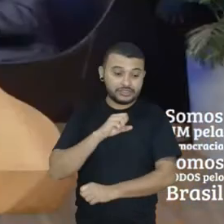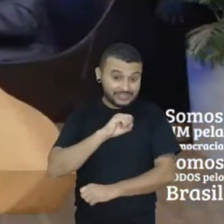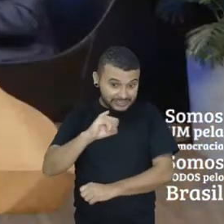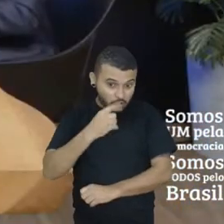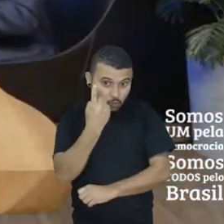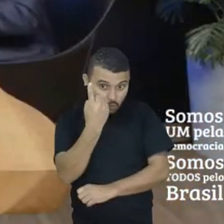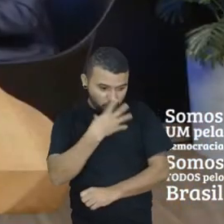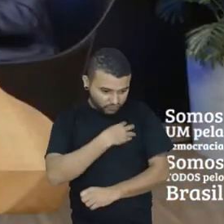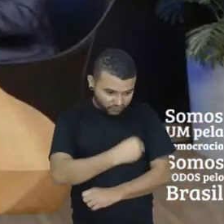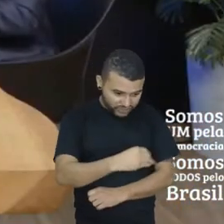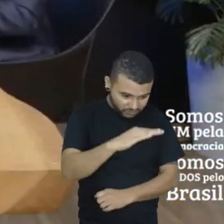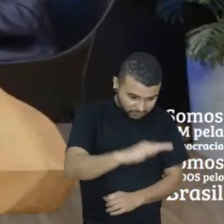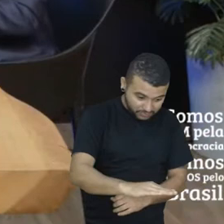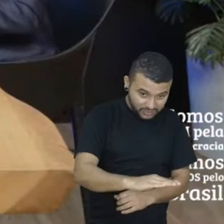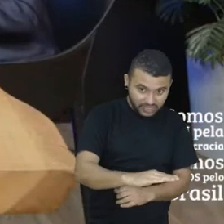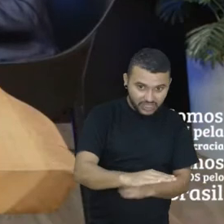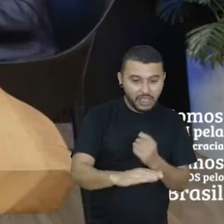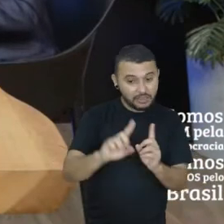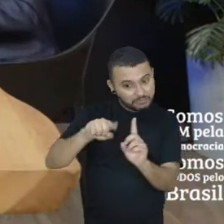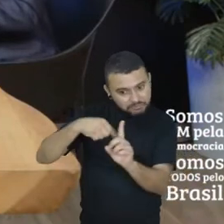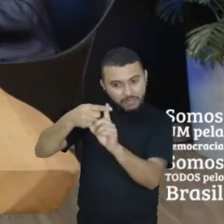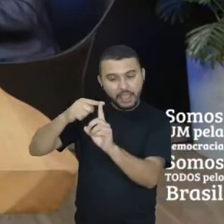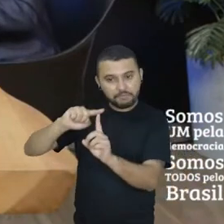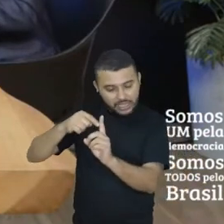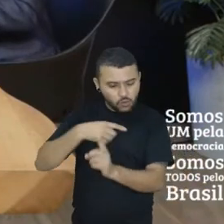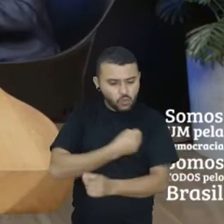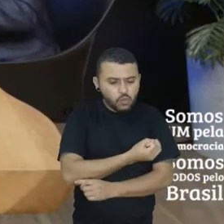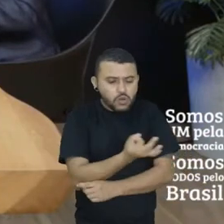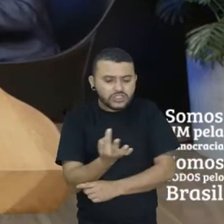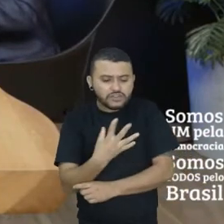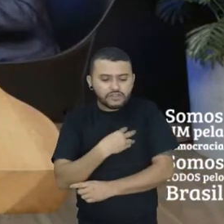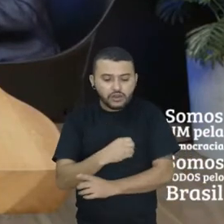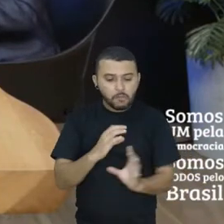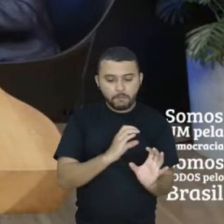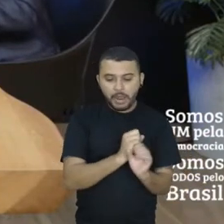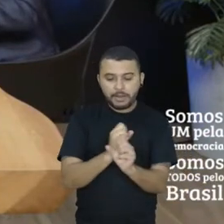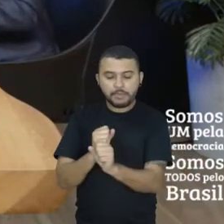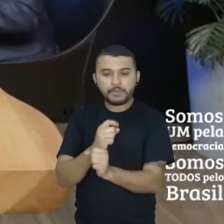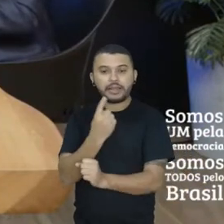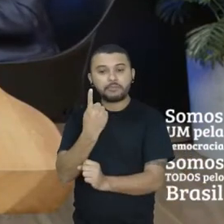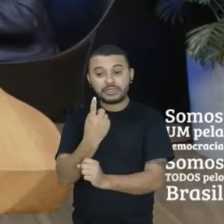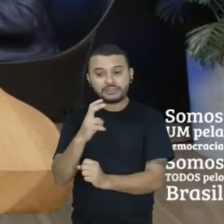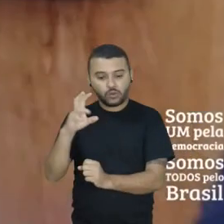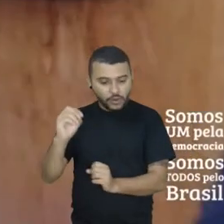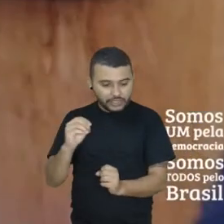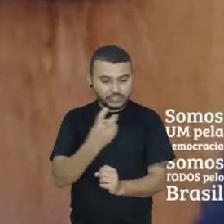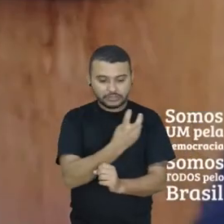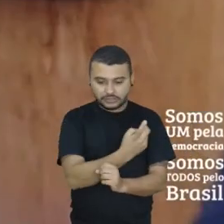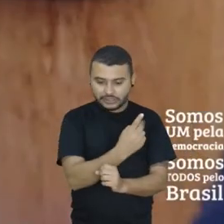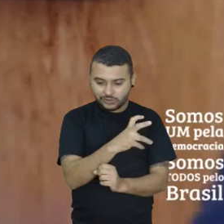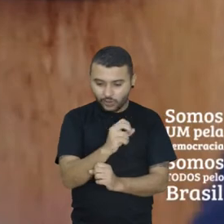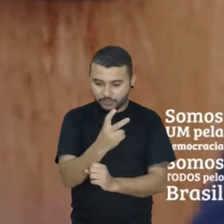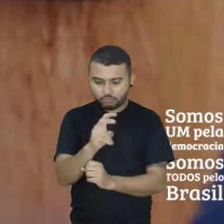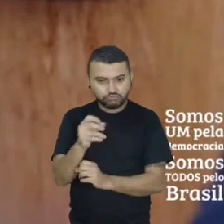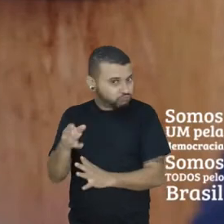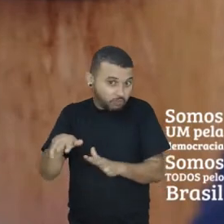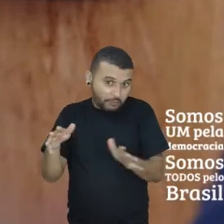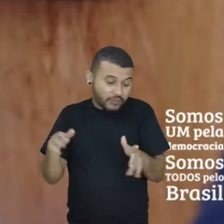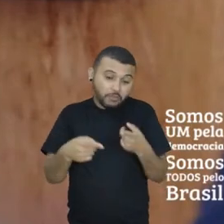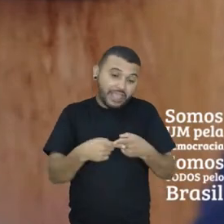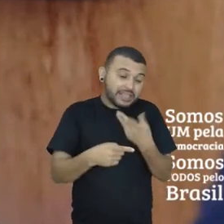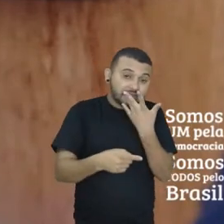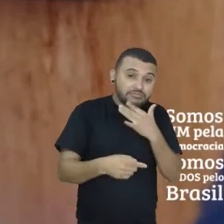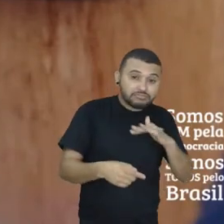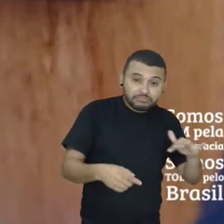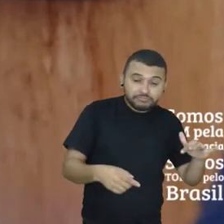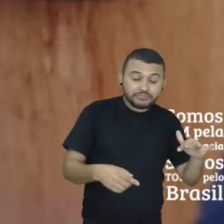E mais 150. É. Por quê? Porque é a primeira infância. É onde o cérebro se desenvolve.